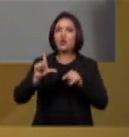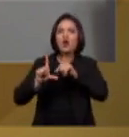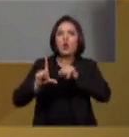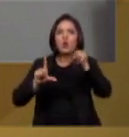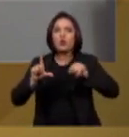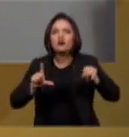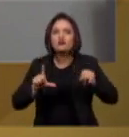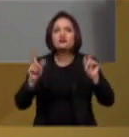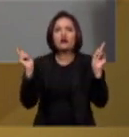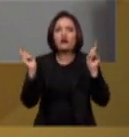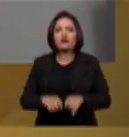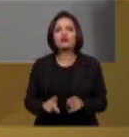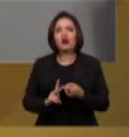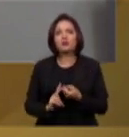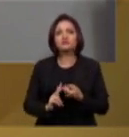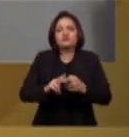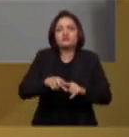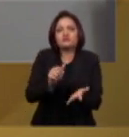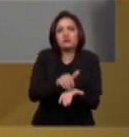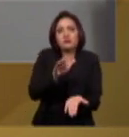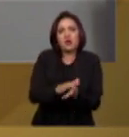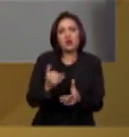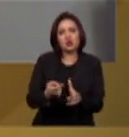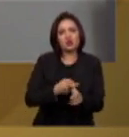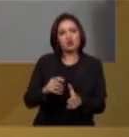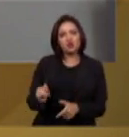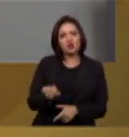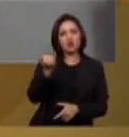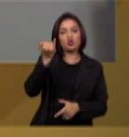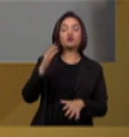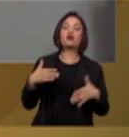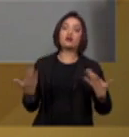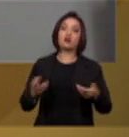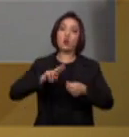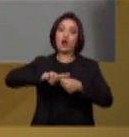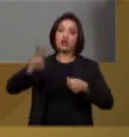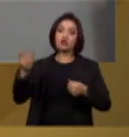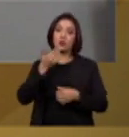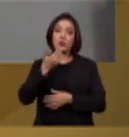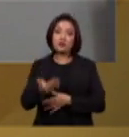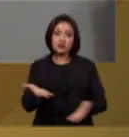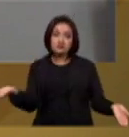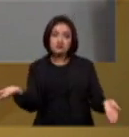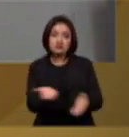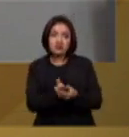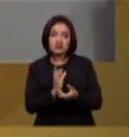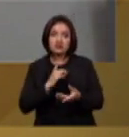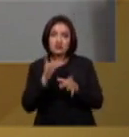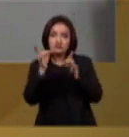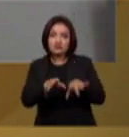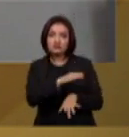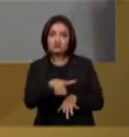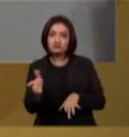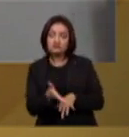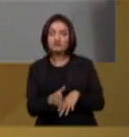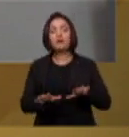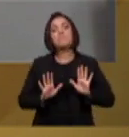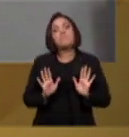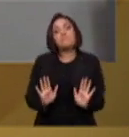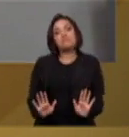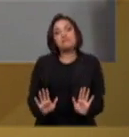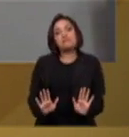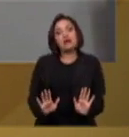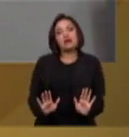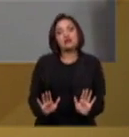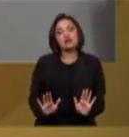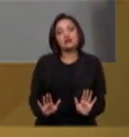correção monetária. Tanto que pede à AGU a prejudicialidade da ação. Mas, de qualquer maneira, é